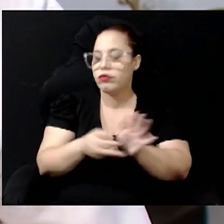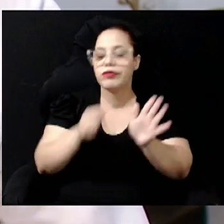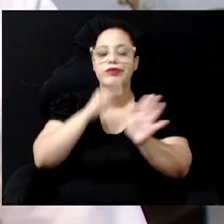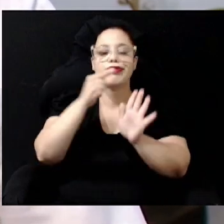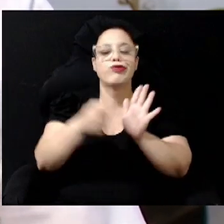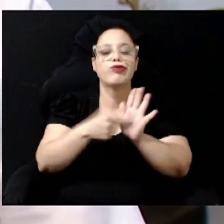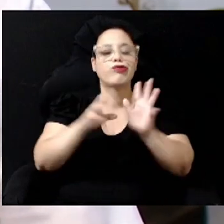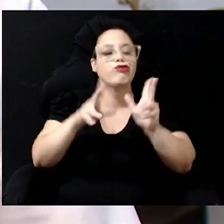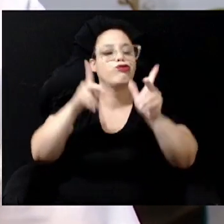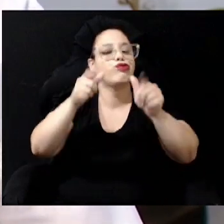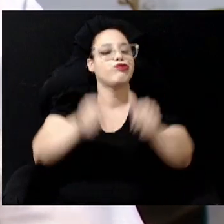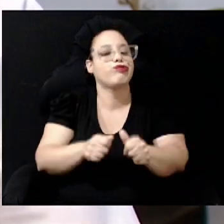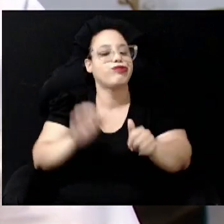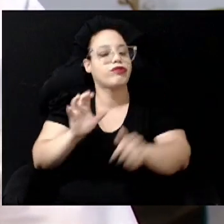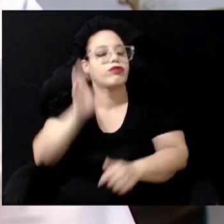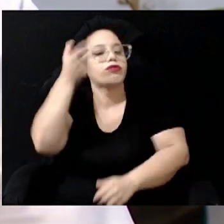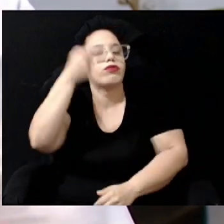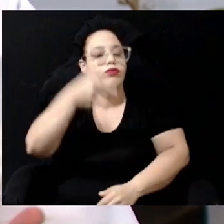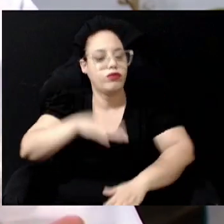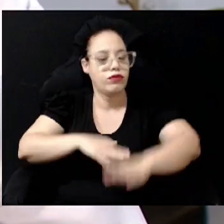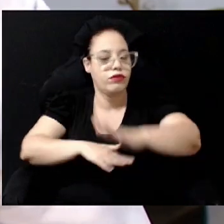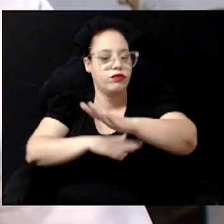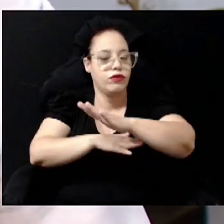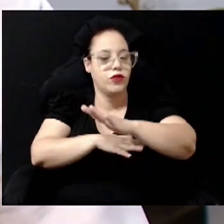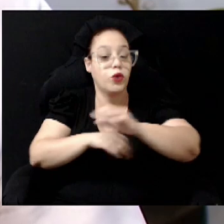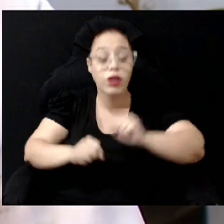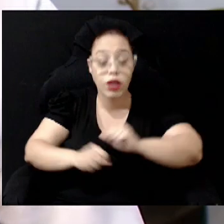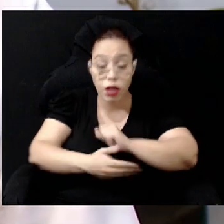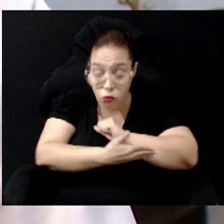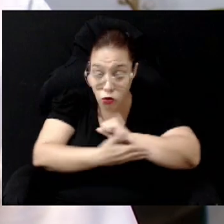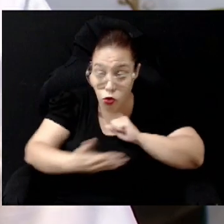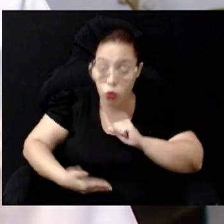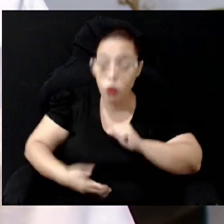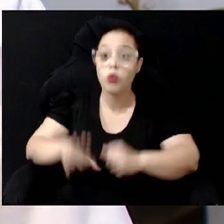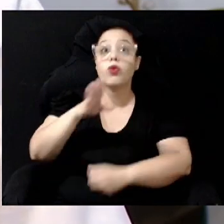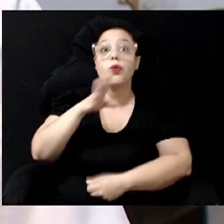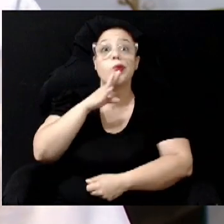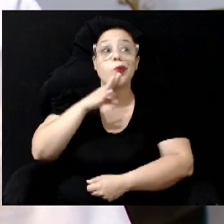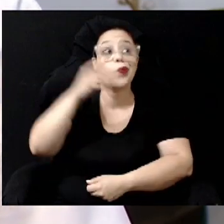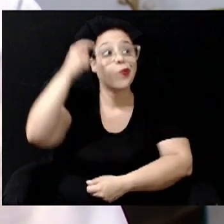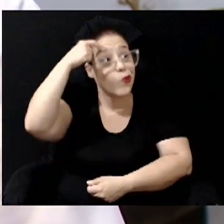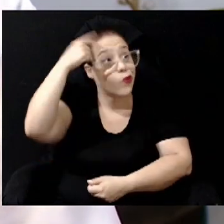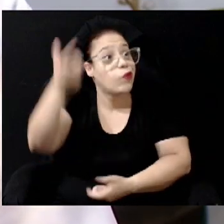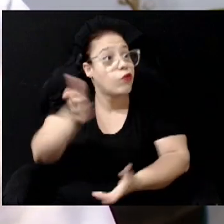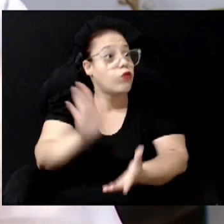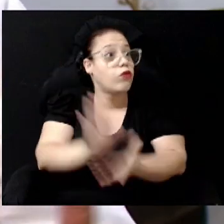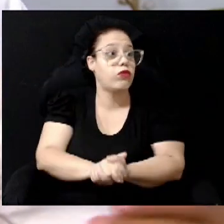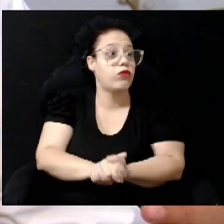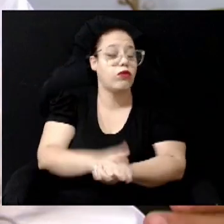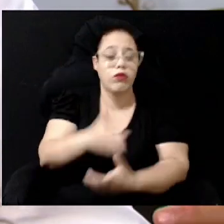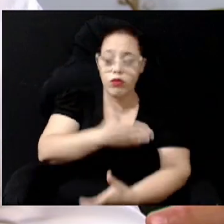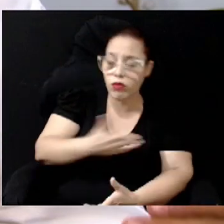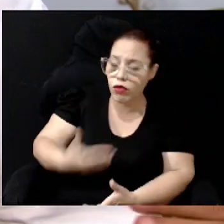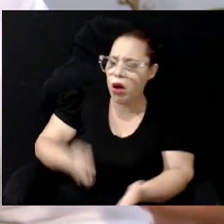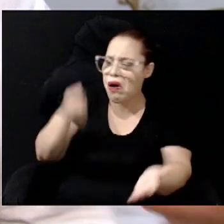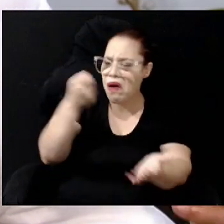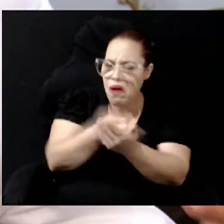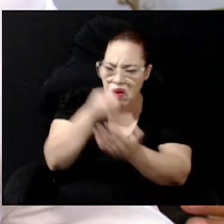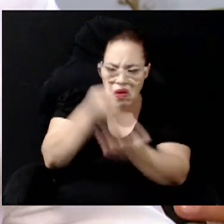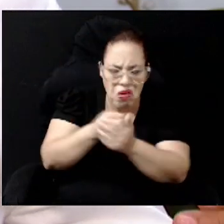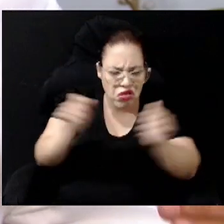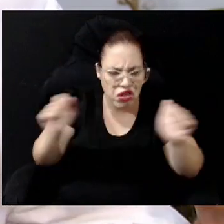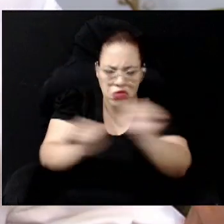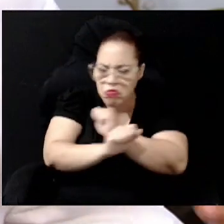que acontece na Câmara tem que ser público, tem que ser de conhecimento do público. A gente tem por obrigação dar transparência a todos